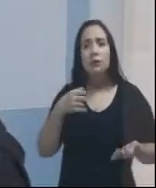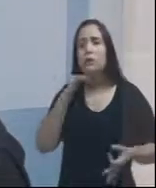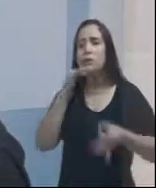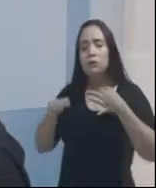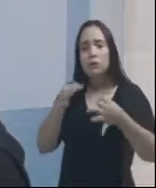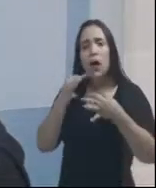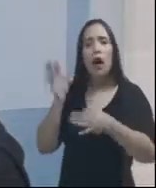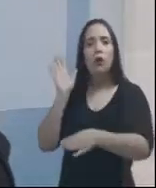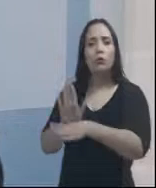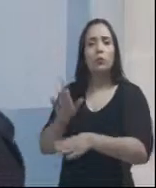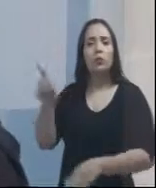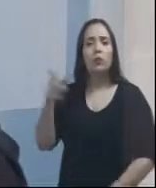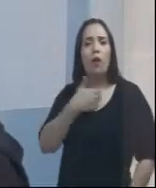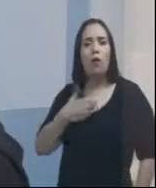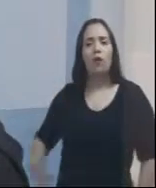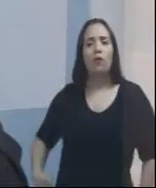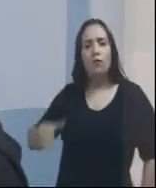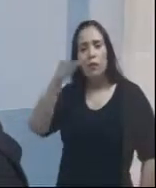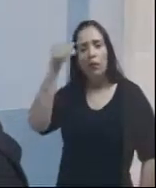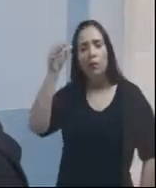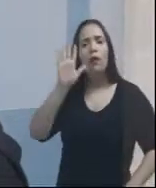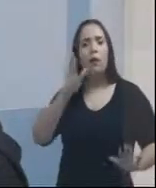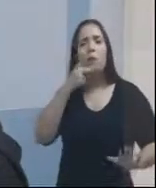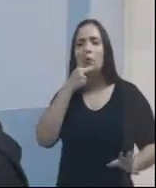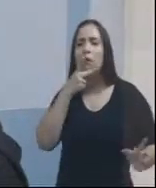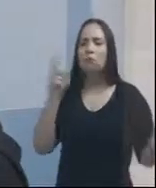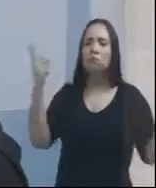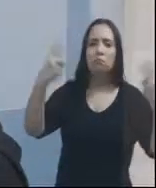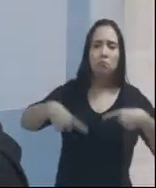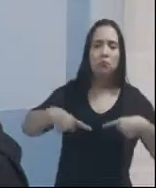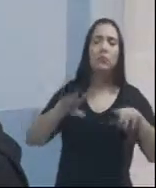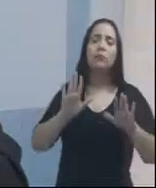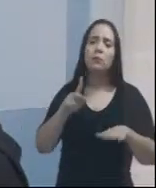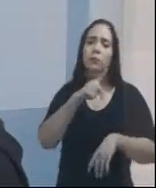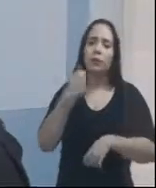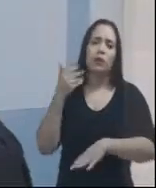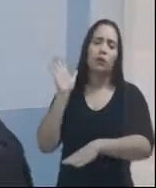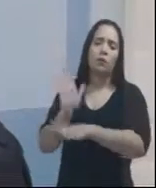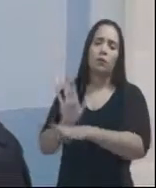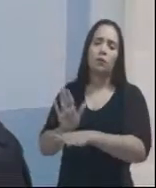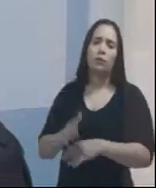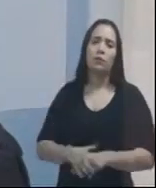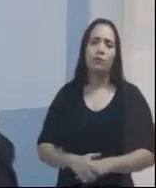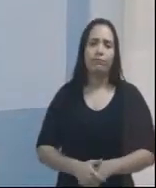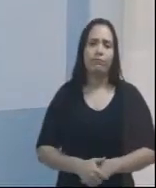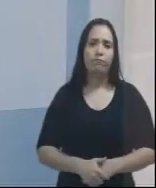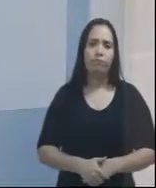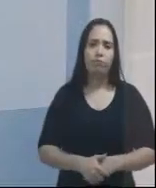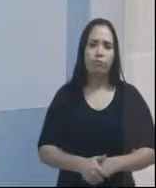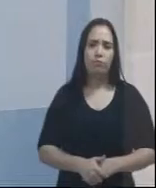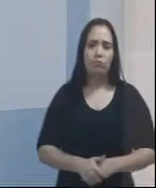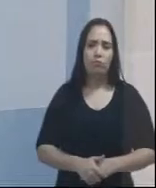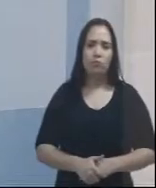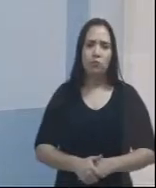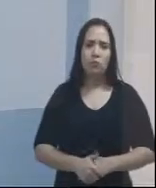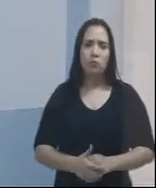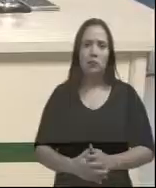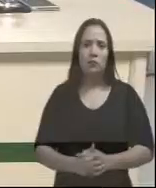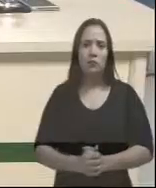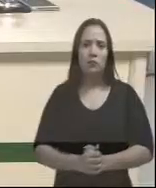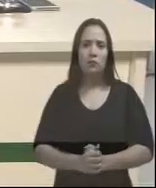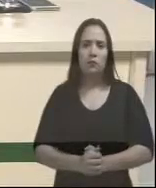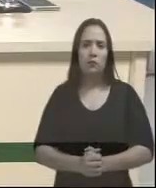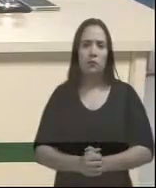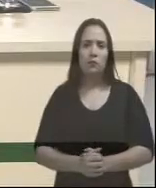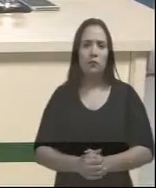do Estado, mesmo sendo concorrente. Tá certo? Eu não posso, eu não posso ver o